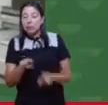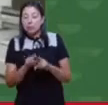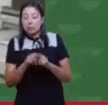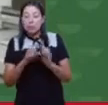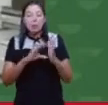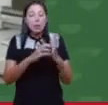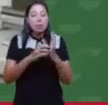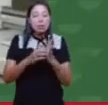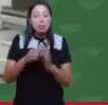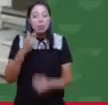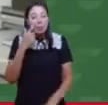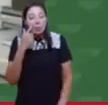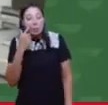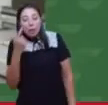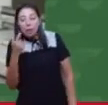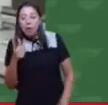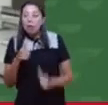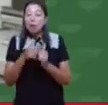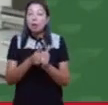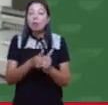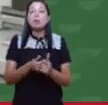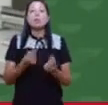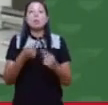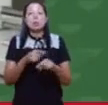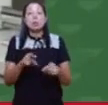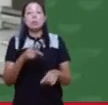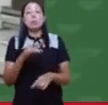têm acompanhado, e, portanto, a posição que o